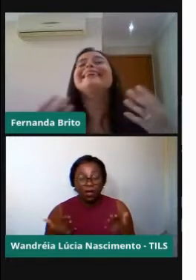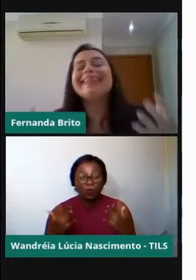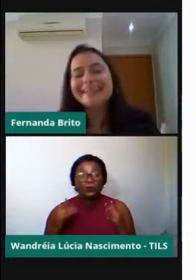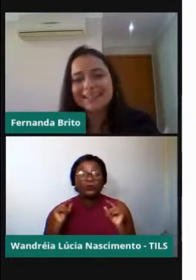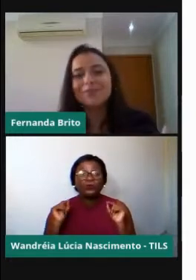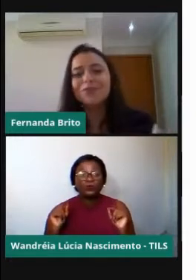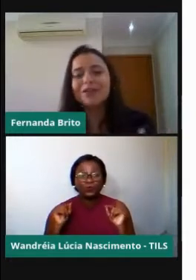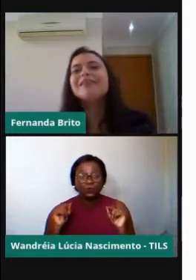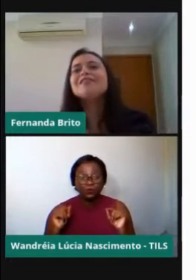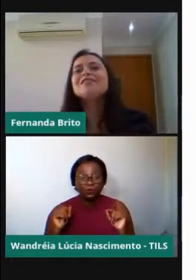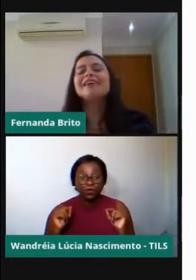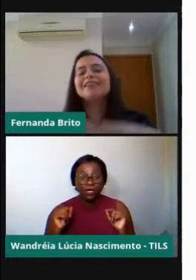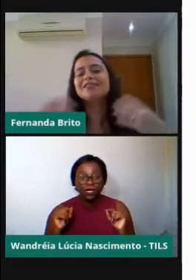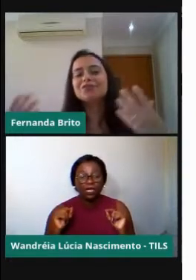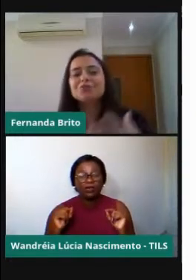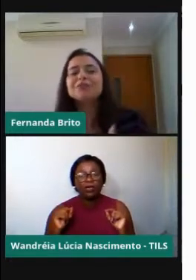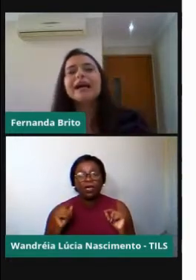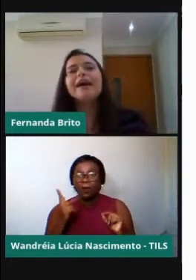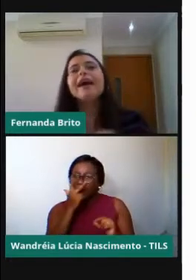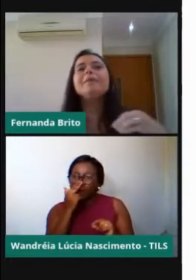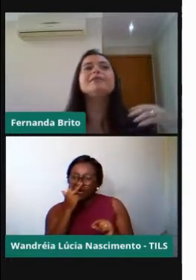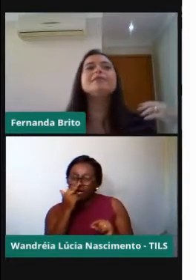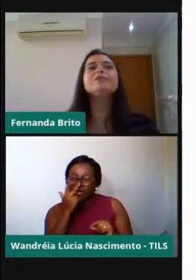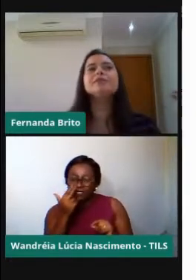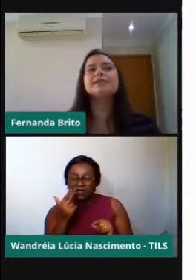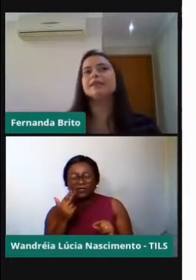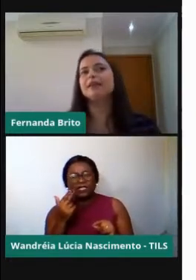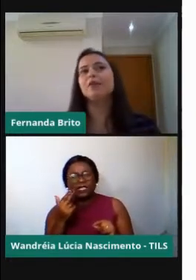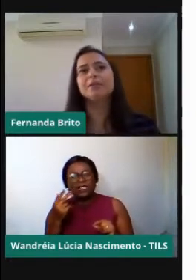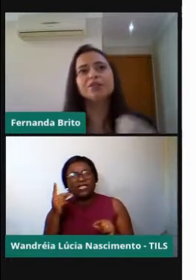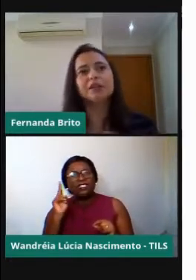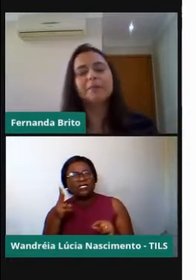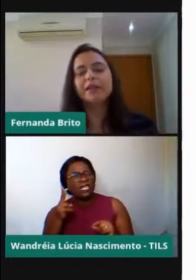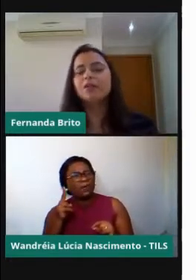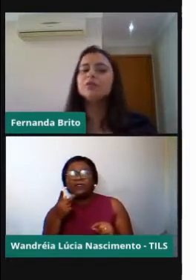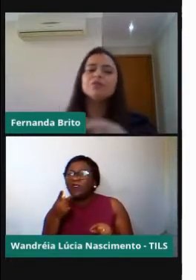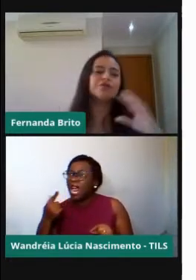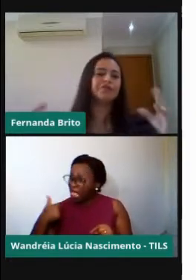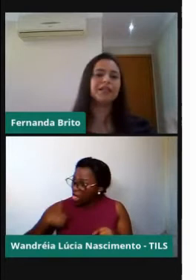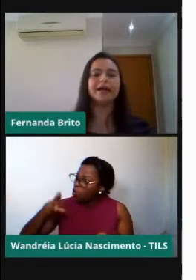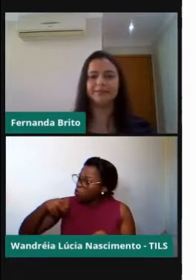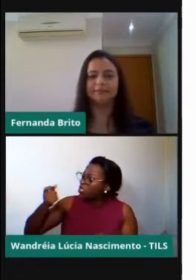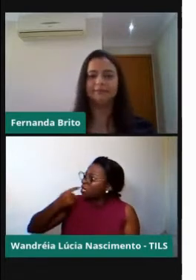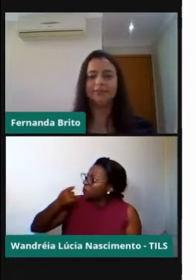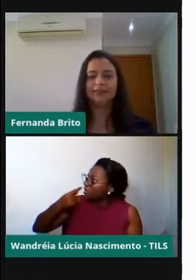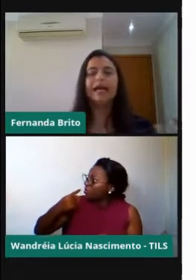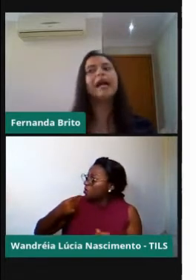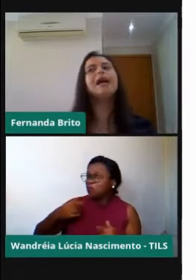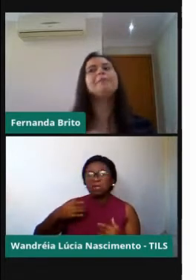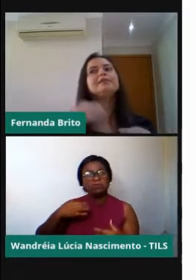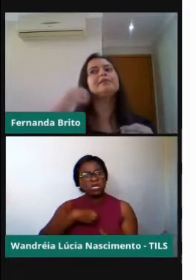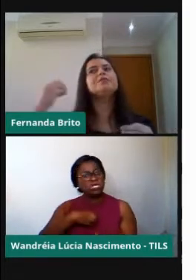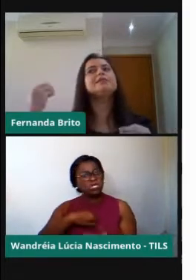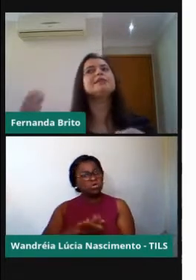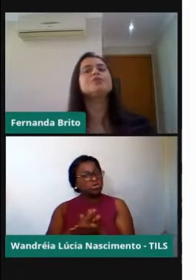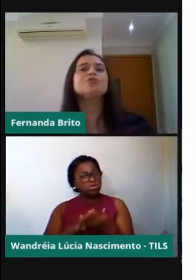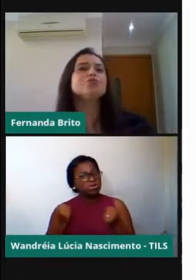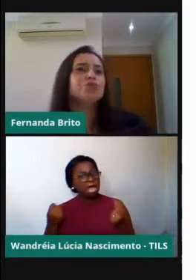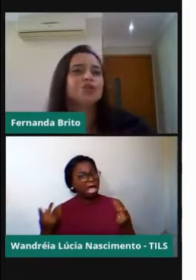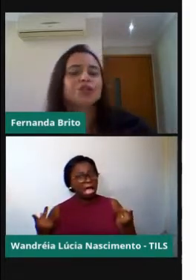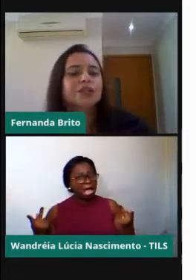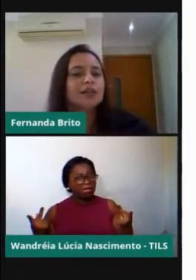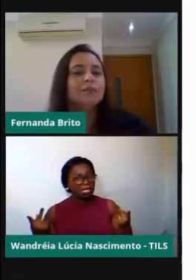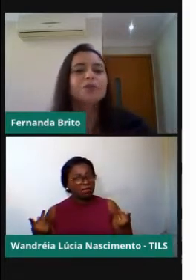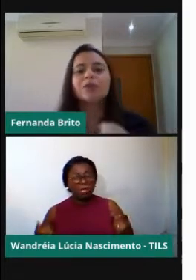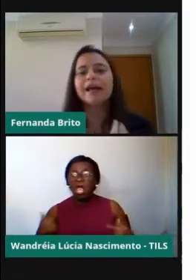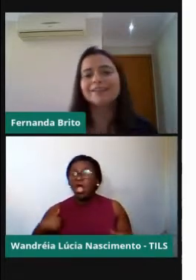há uma tendência muito grande a gente escutar, mas eu usei tal medicamento e não tive nada. Mas eu usei o